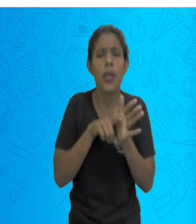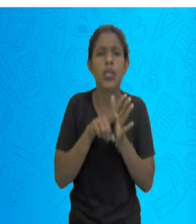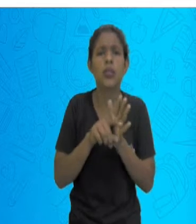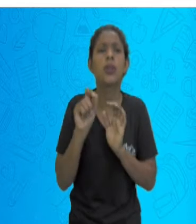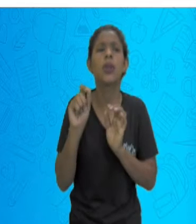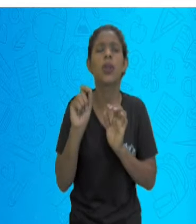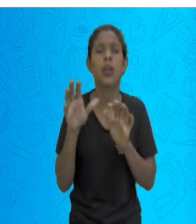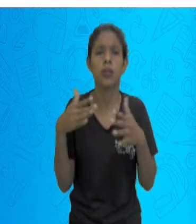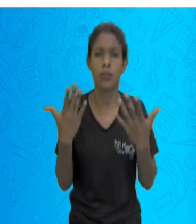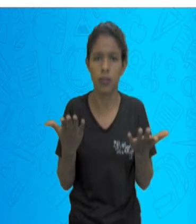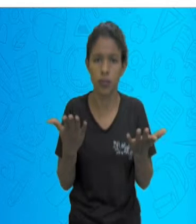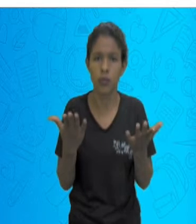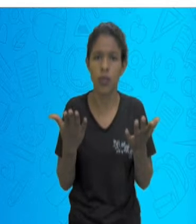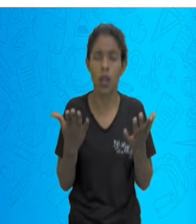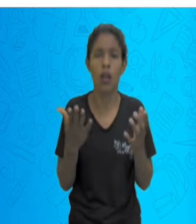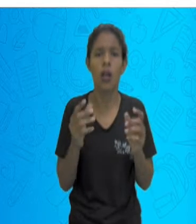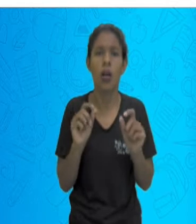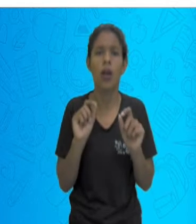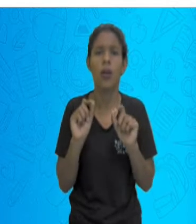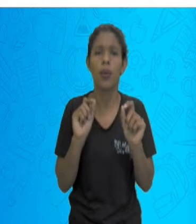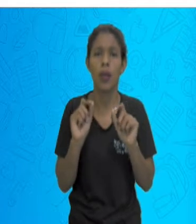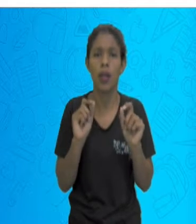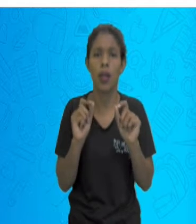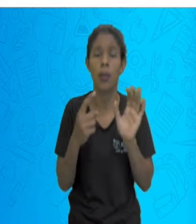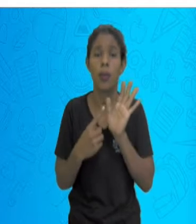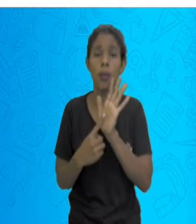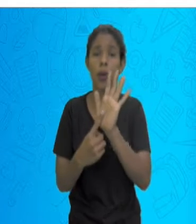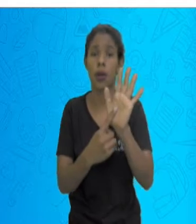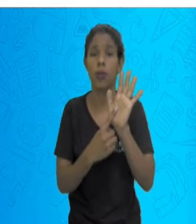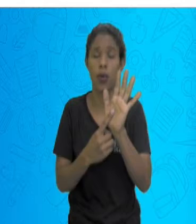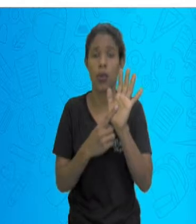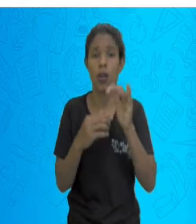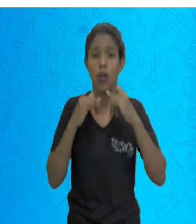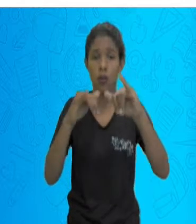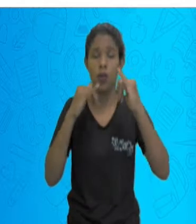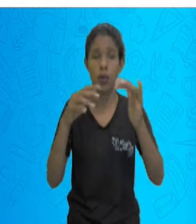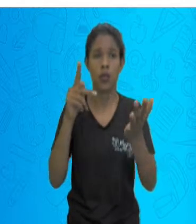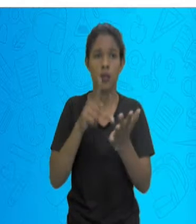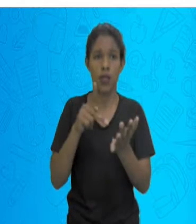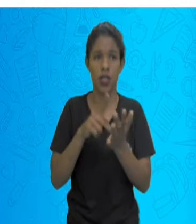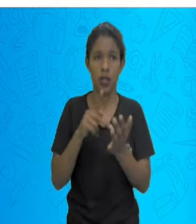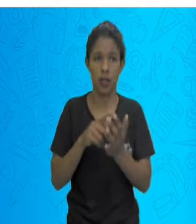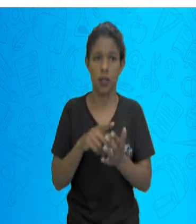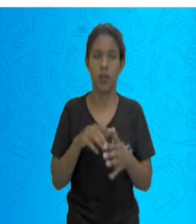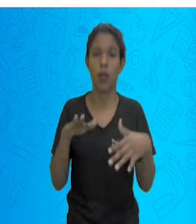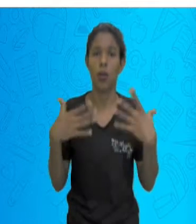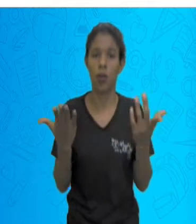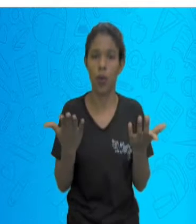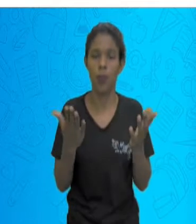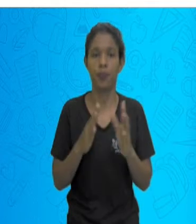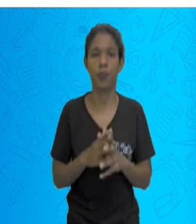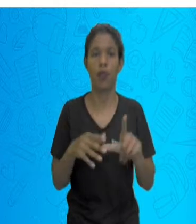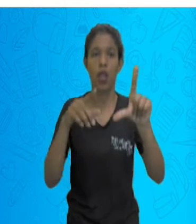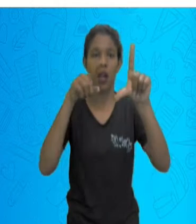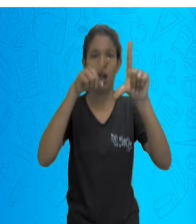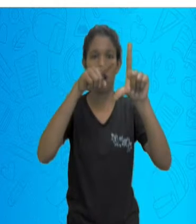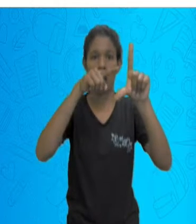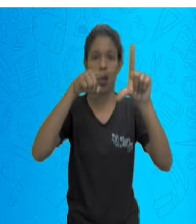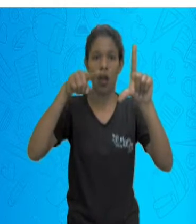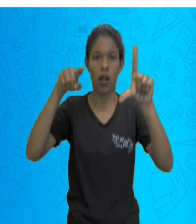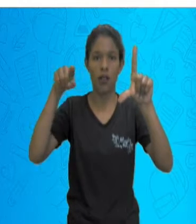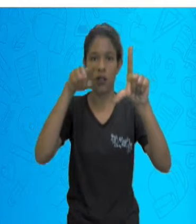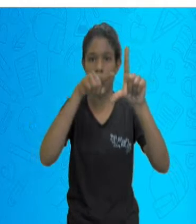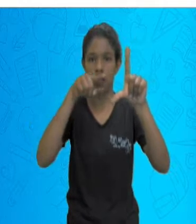revista ou em qualquer fonte para a construção do gráfico. O gráfico de linhas, que é o nosso